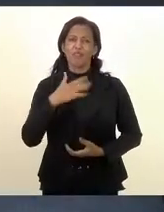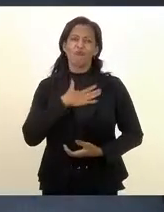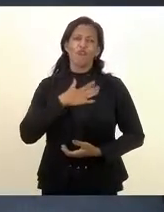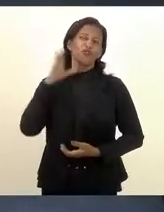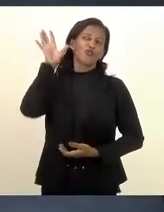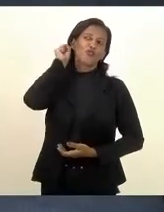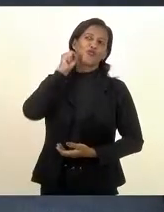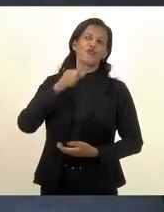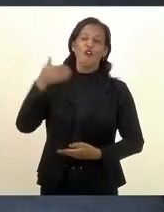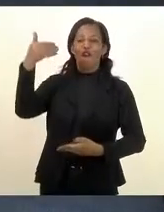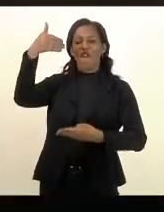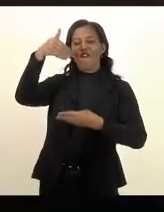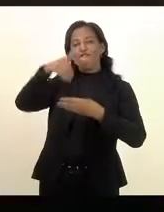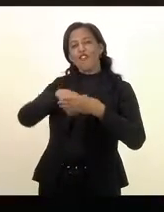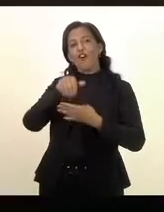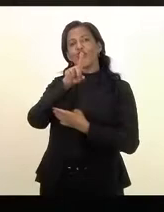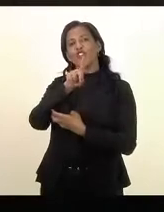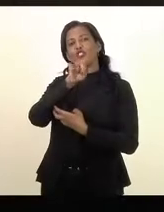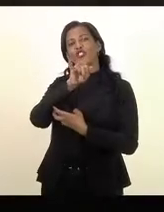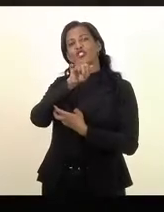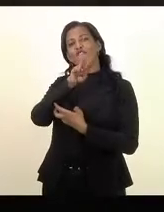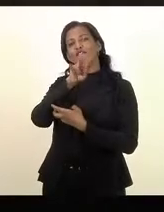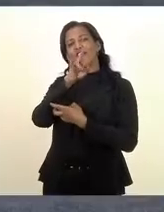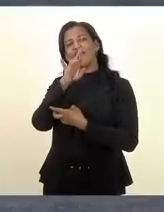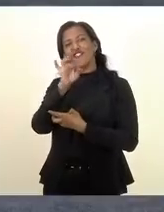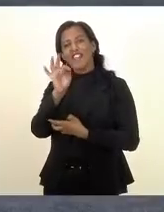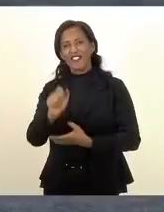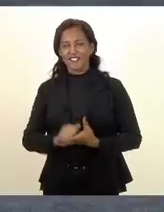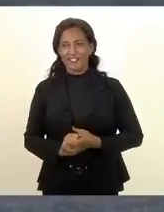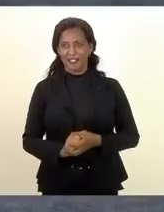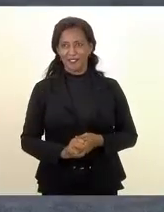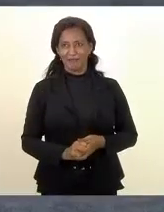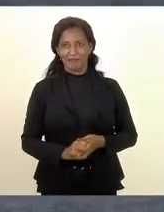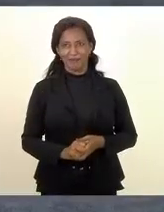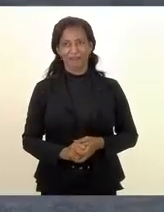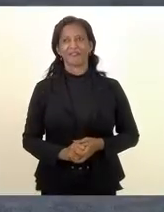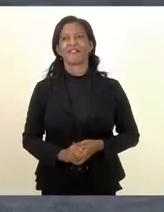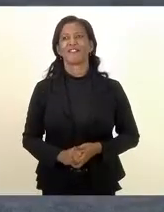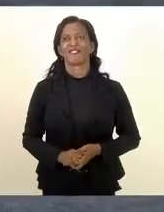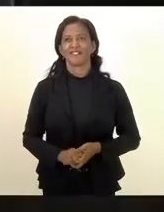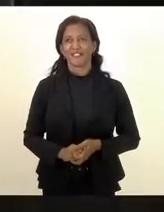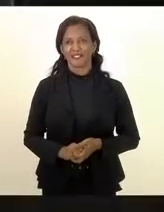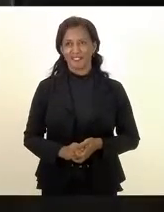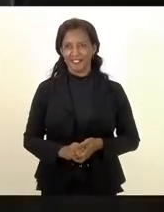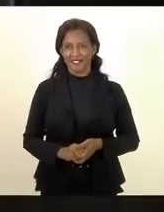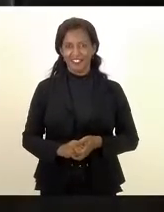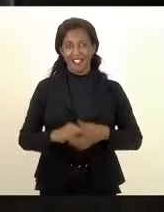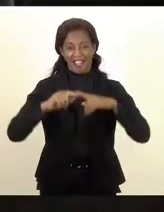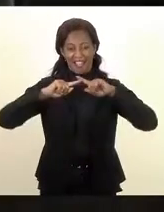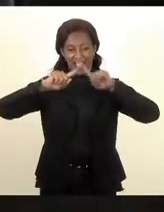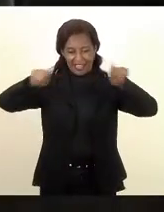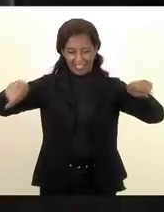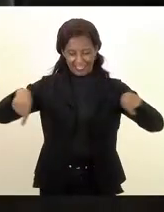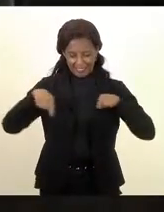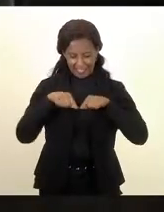o voto divergente matéria vencida a sala que leva o nome de vossa excelência deveria colocar